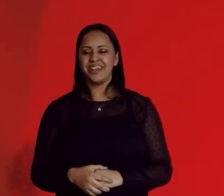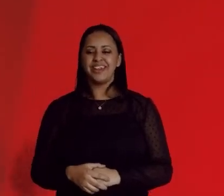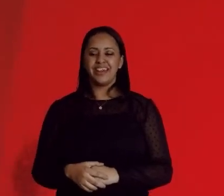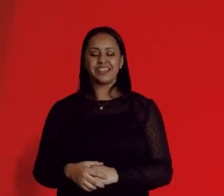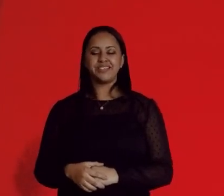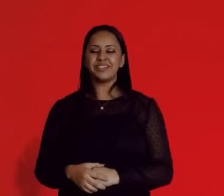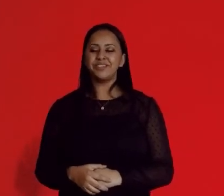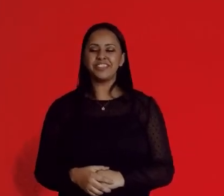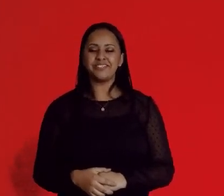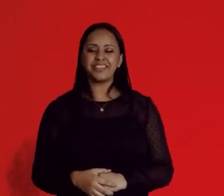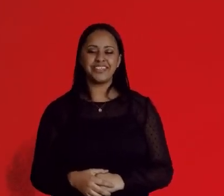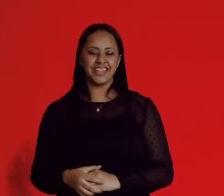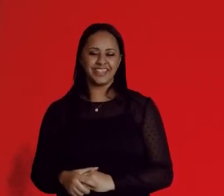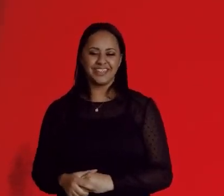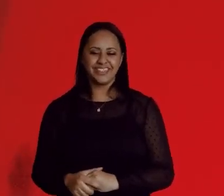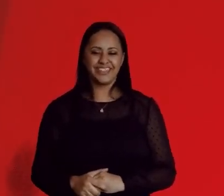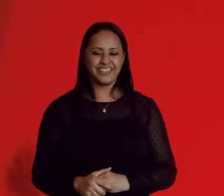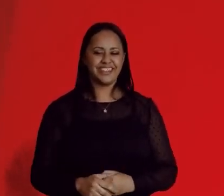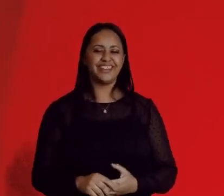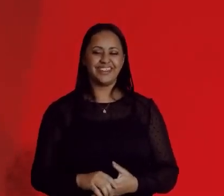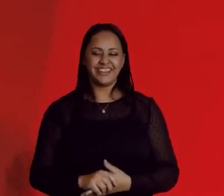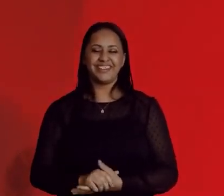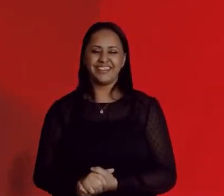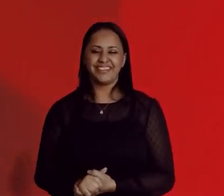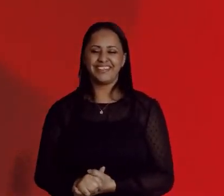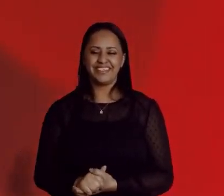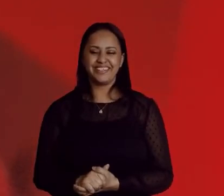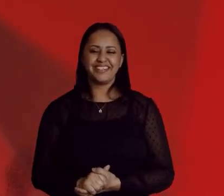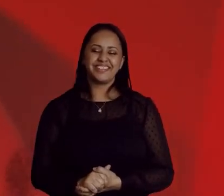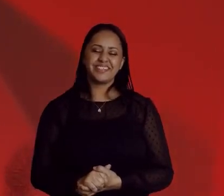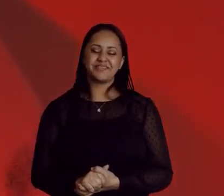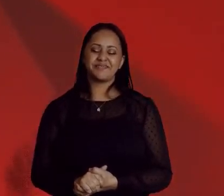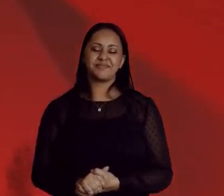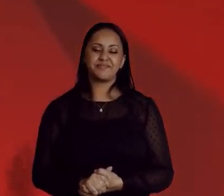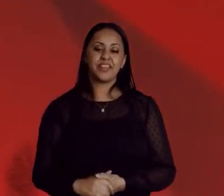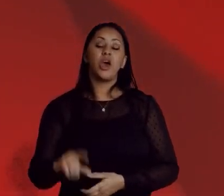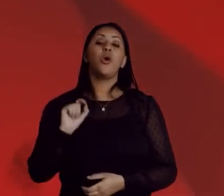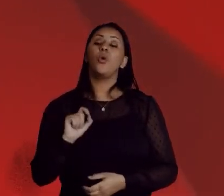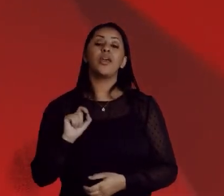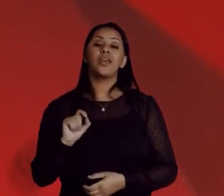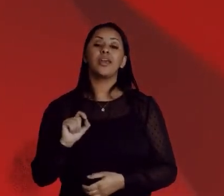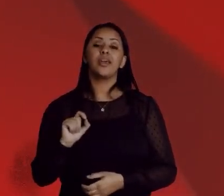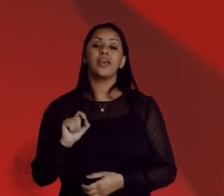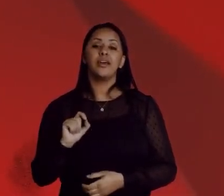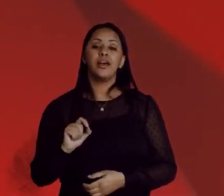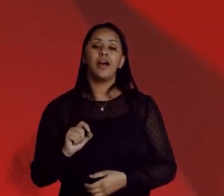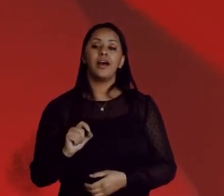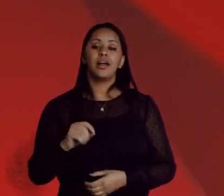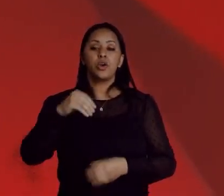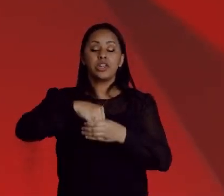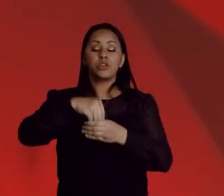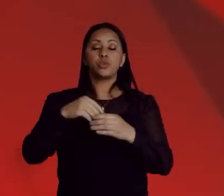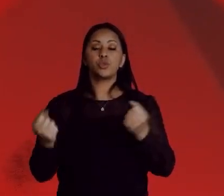A gente já começa uma sessão sobre relacionamento que vai, ó, chacoalhar. O kit que veio dentro dos carros aí, eu